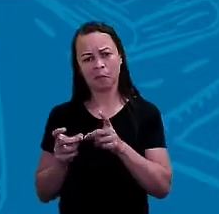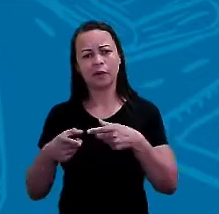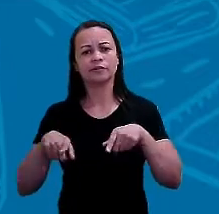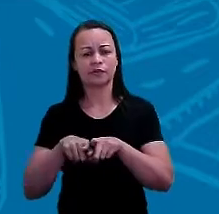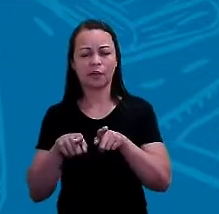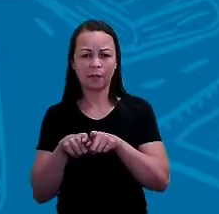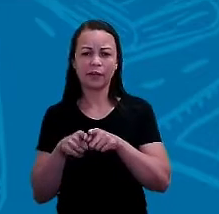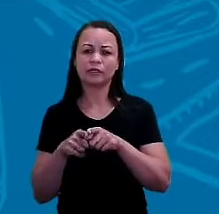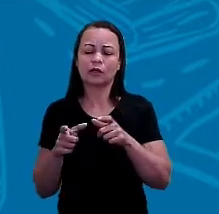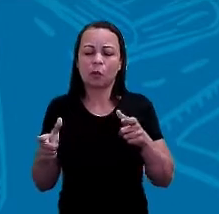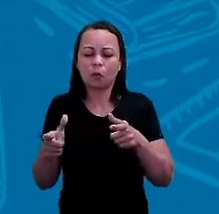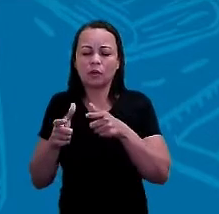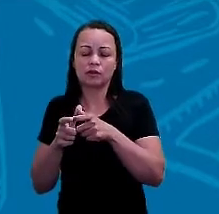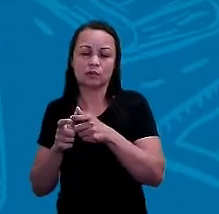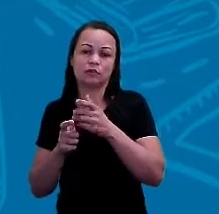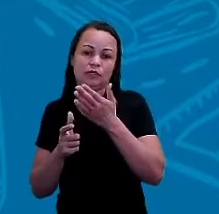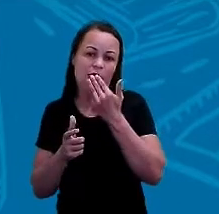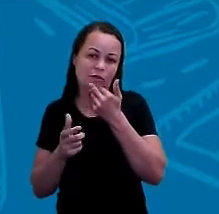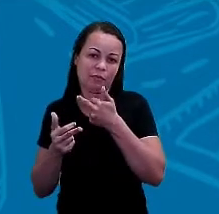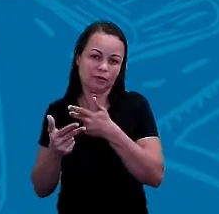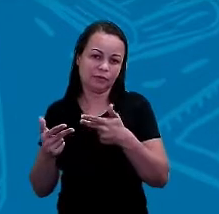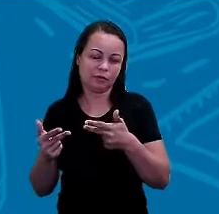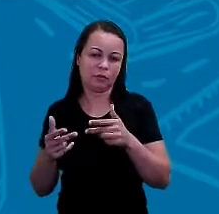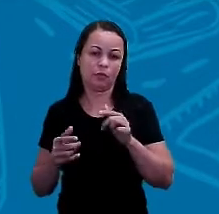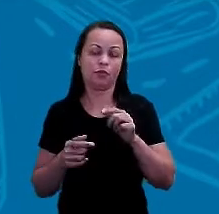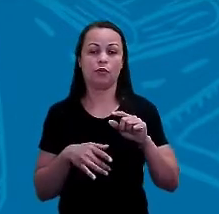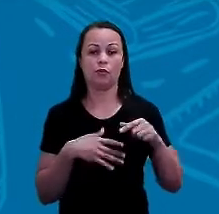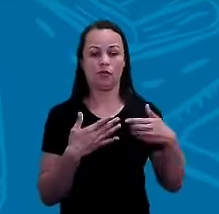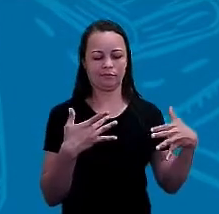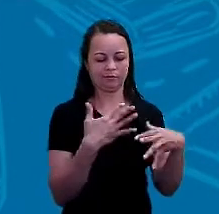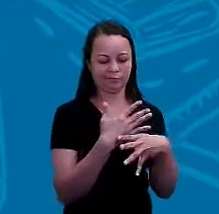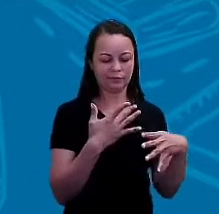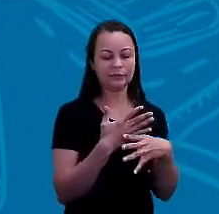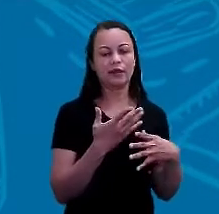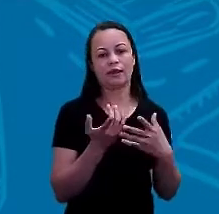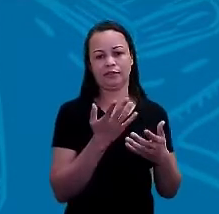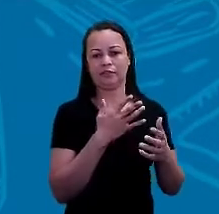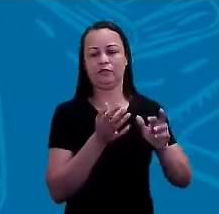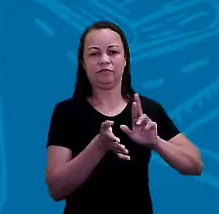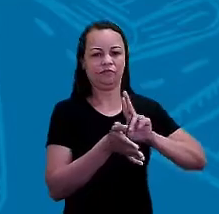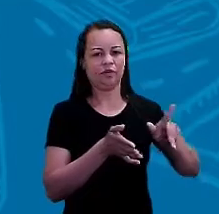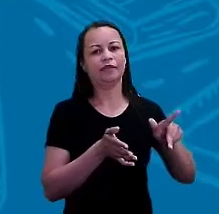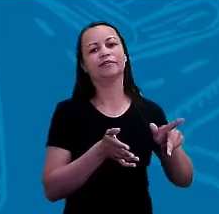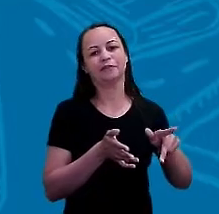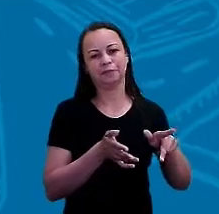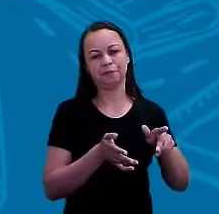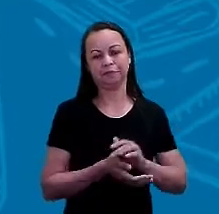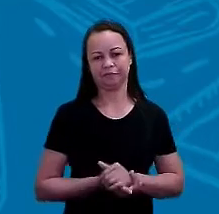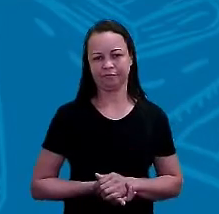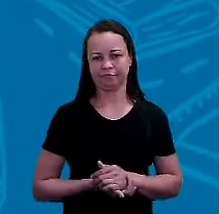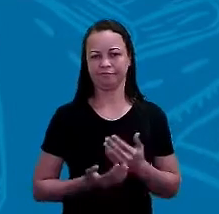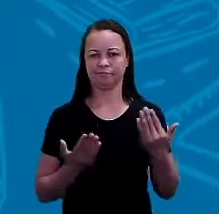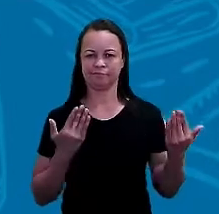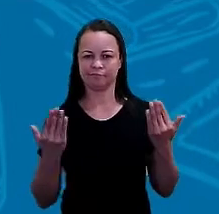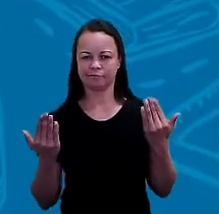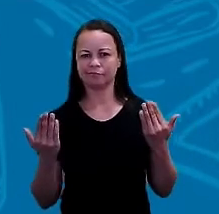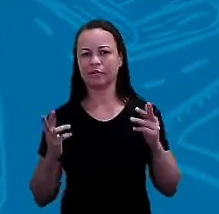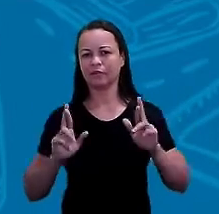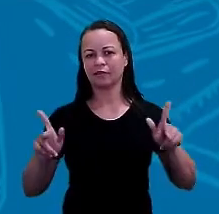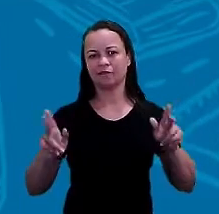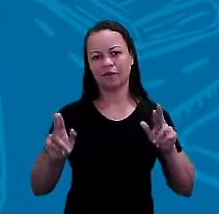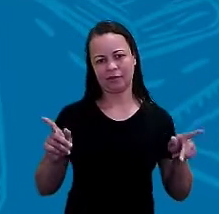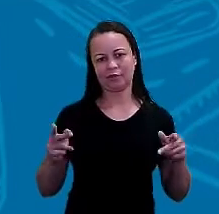comércios voltados mais à alimentação. Enquanto na cidade é um comércio mais diferenciado. Estão vendo? Comércio tem,